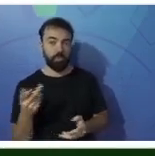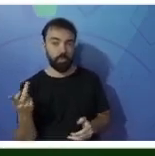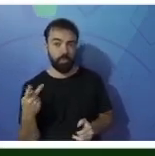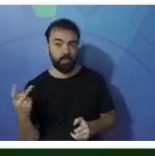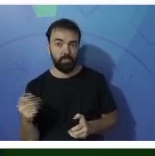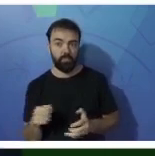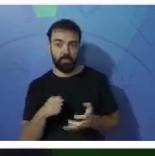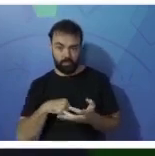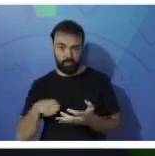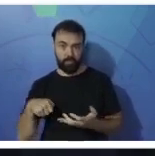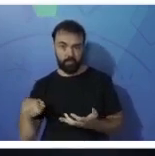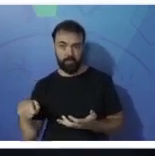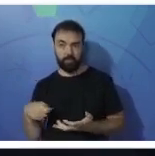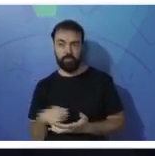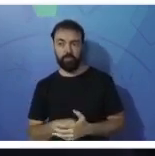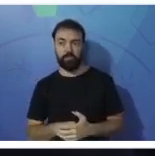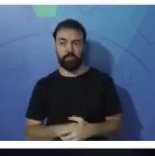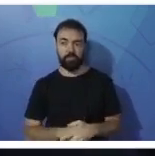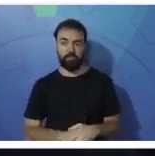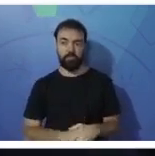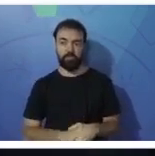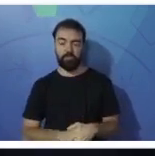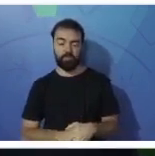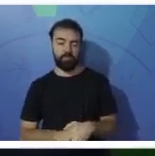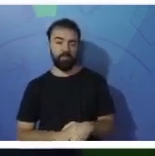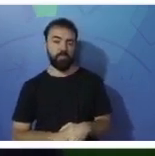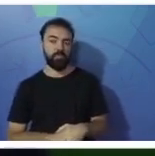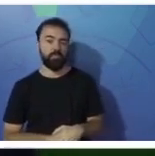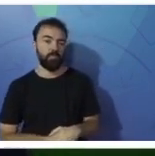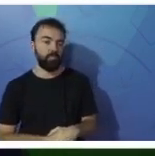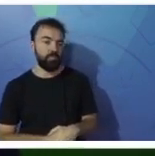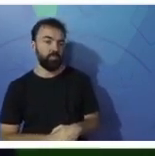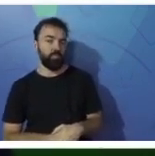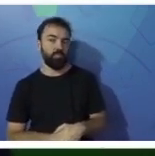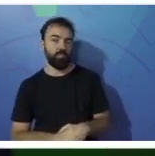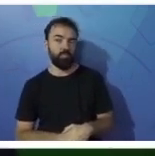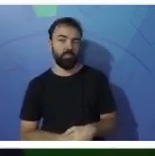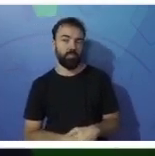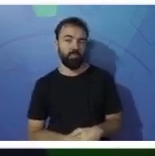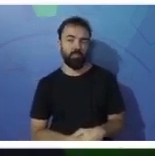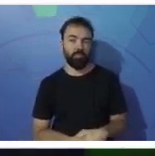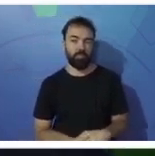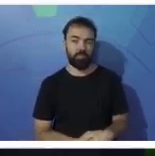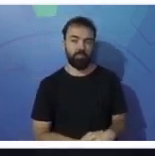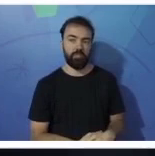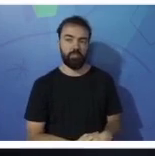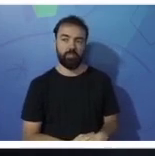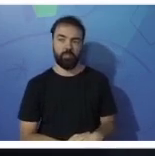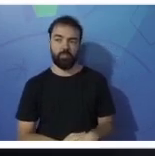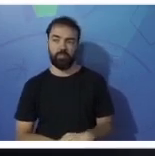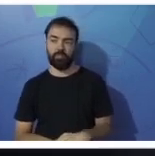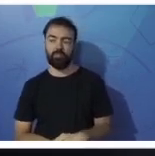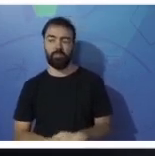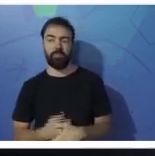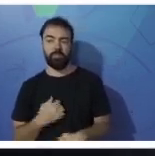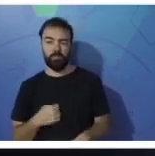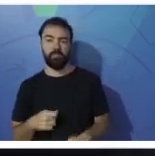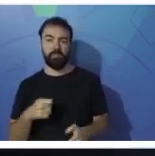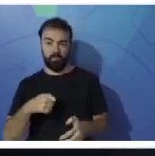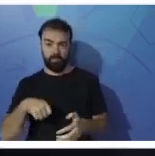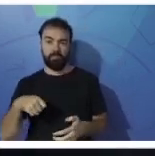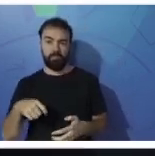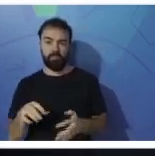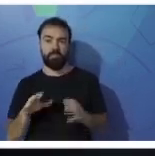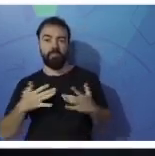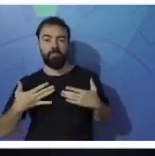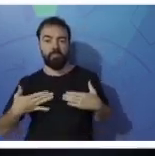escrever, tá? Depois, se vocês quiserem, vocês até podem também escrever na apostila de vocês. Eu vou fazer com calma, ler com